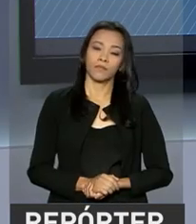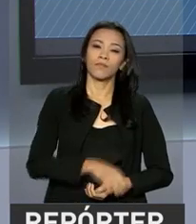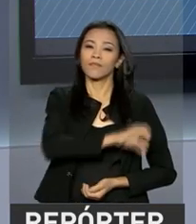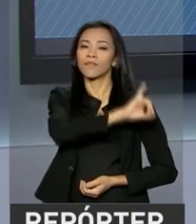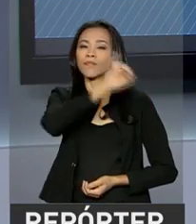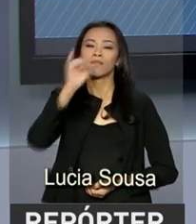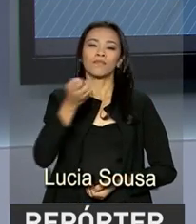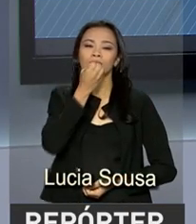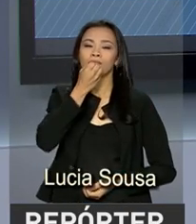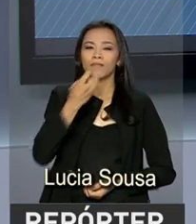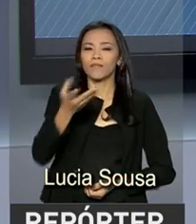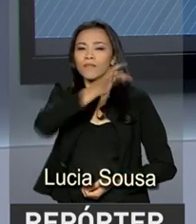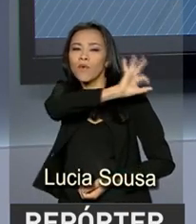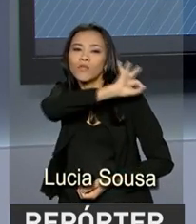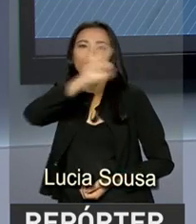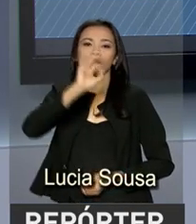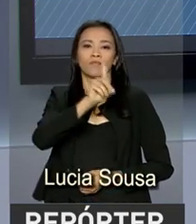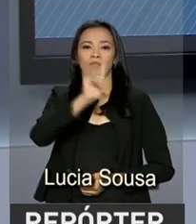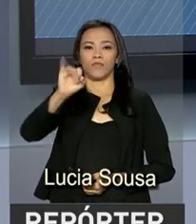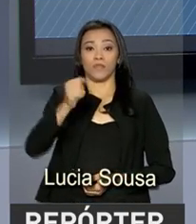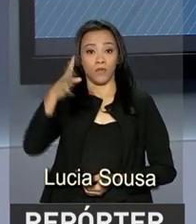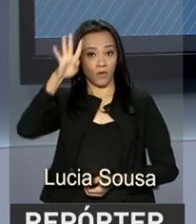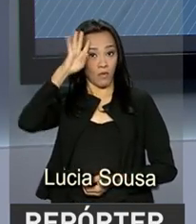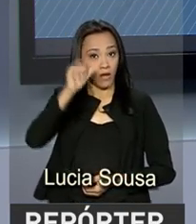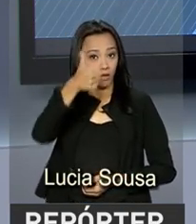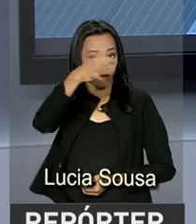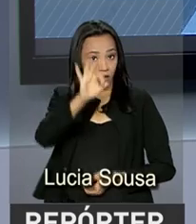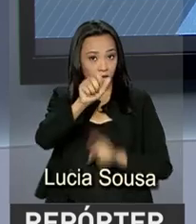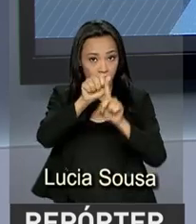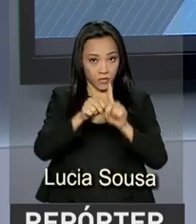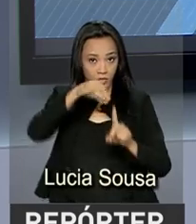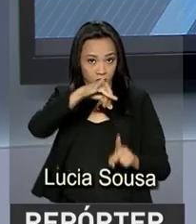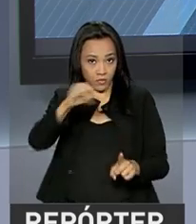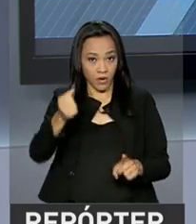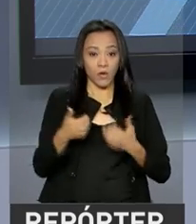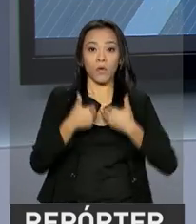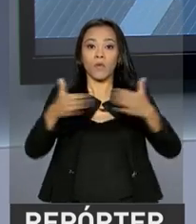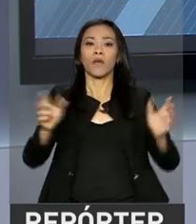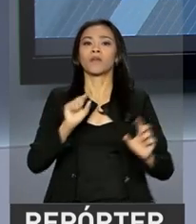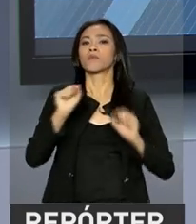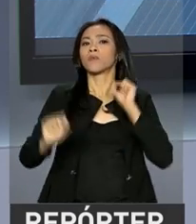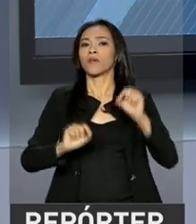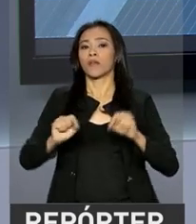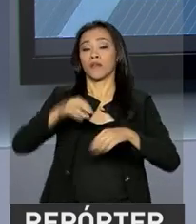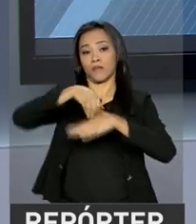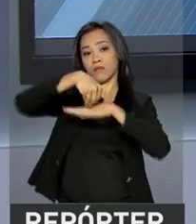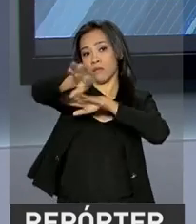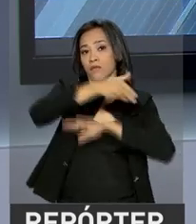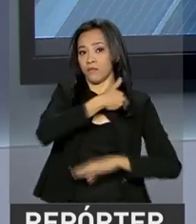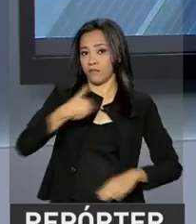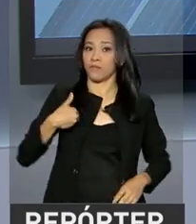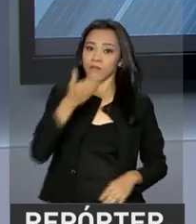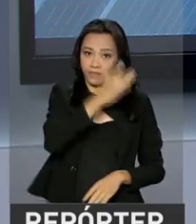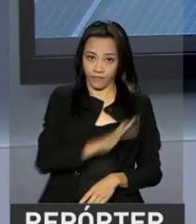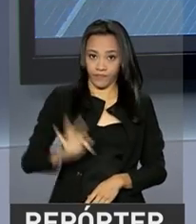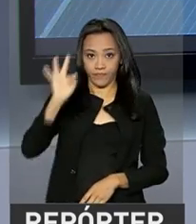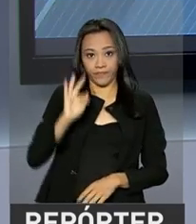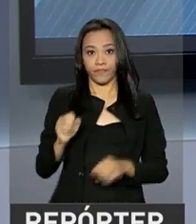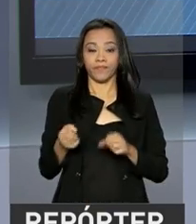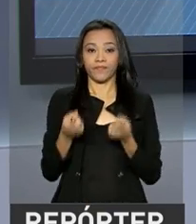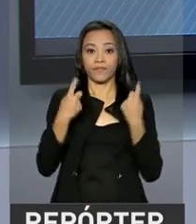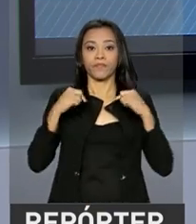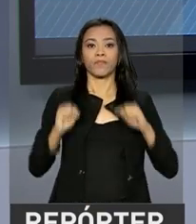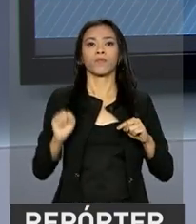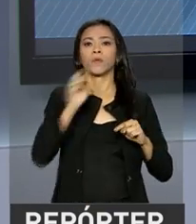Olá um ótimo dia para você quarta-feira 10 de Maio o repórter NBR começa agora com as notícias do governo federal o